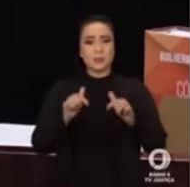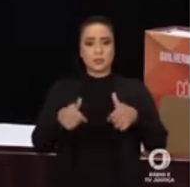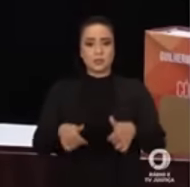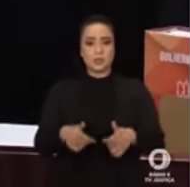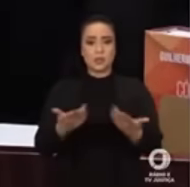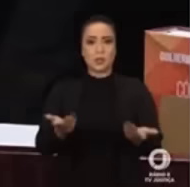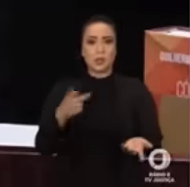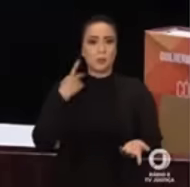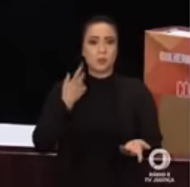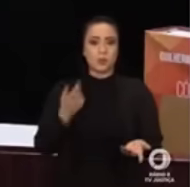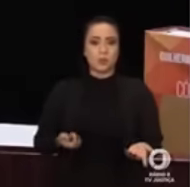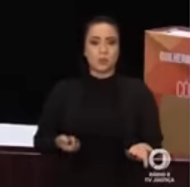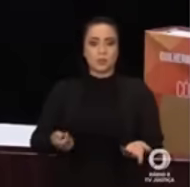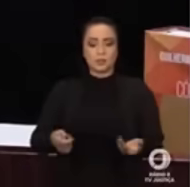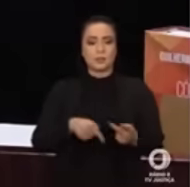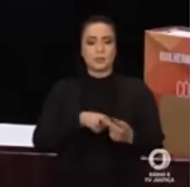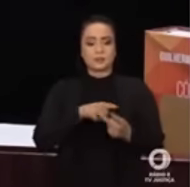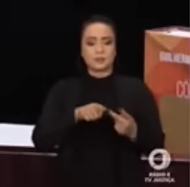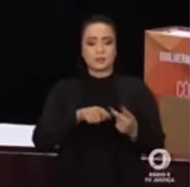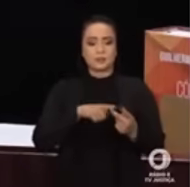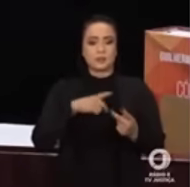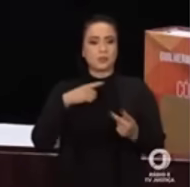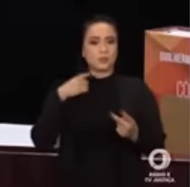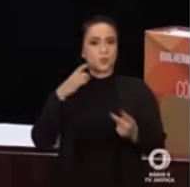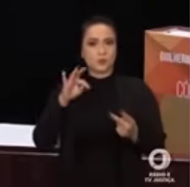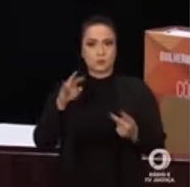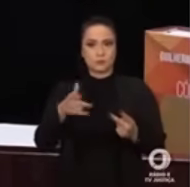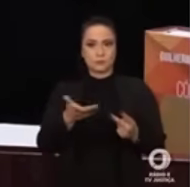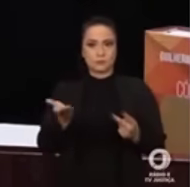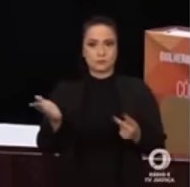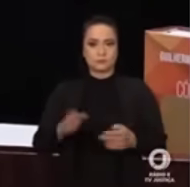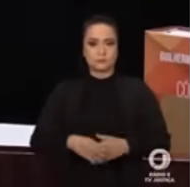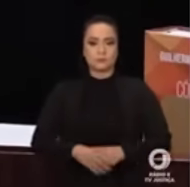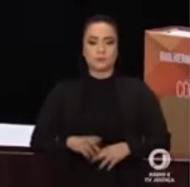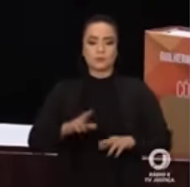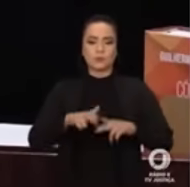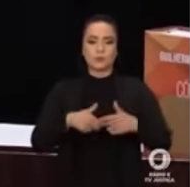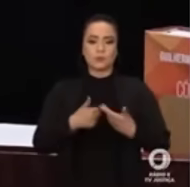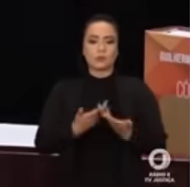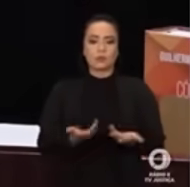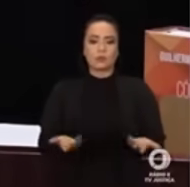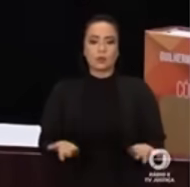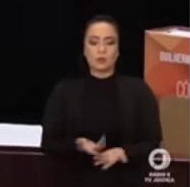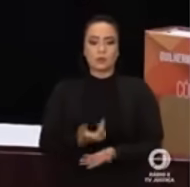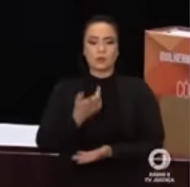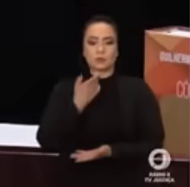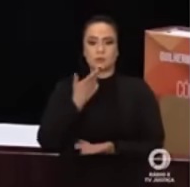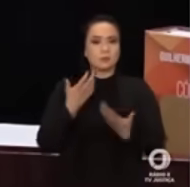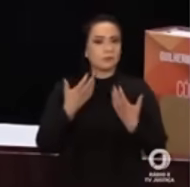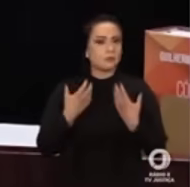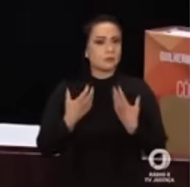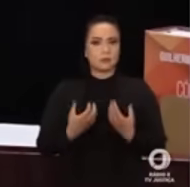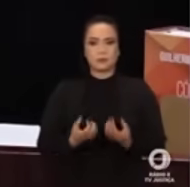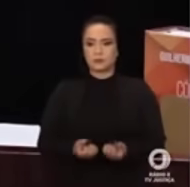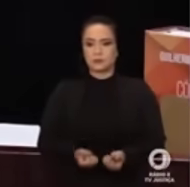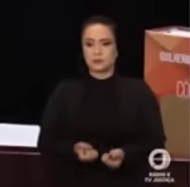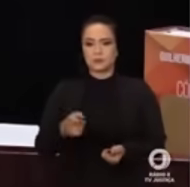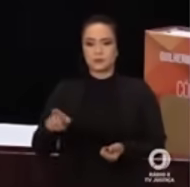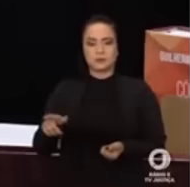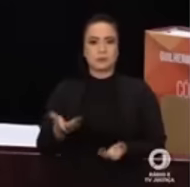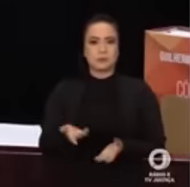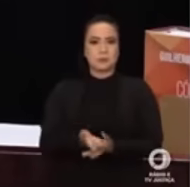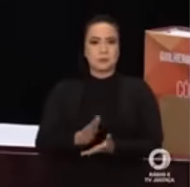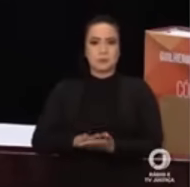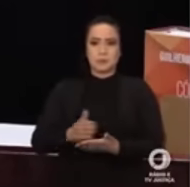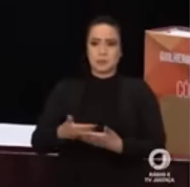da Procuradoria-Geral da República quanto dos advogados. E por isso eu estou, como eu disse, rejeitando esta preliminar